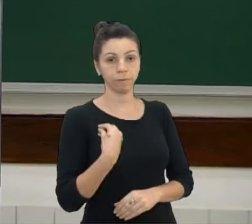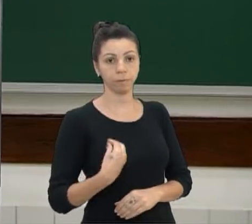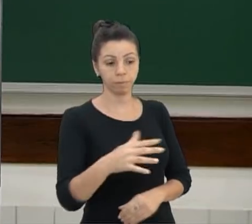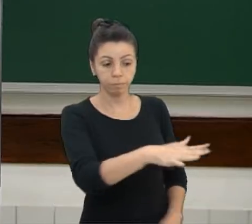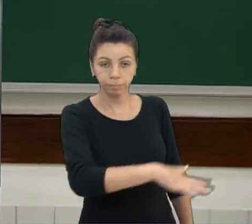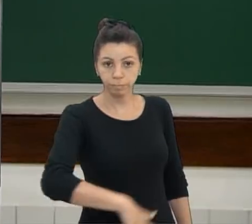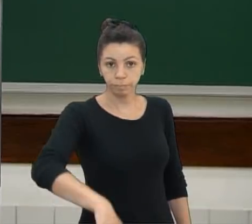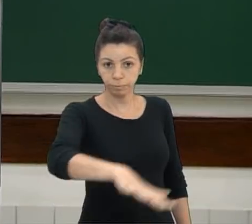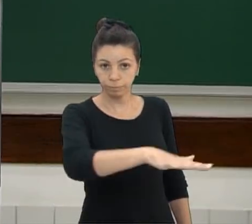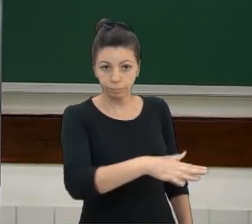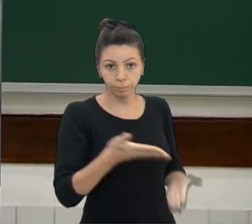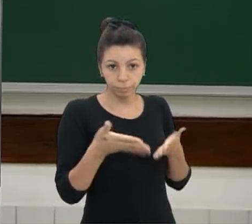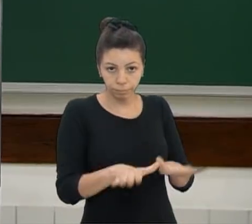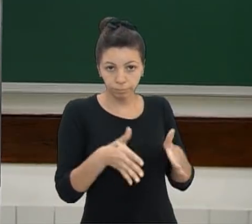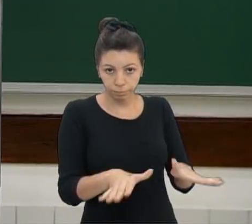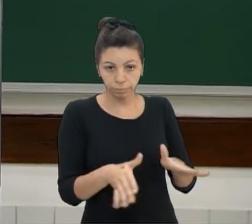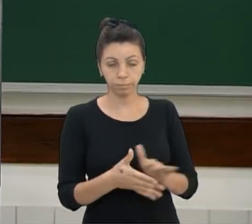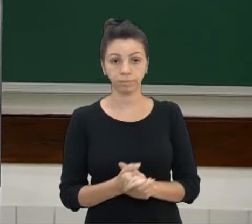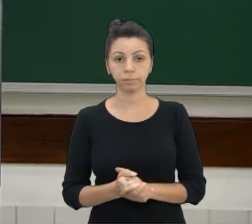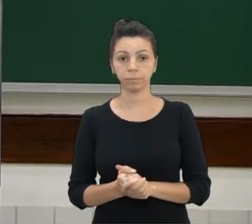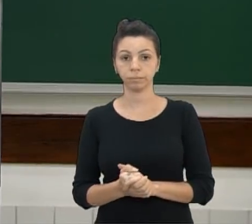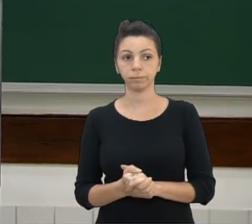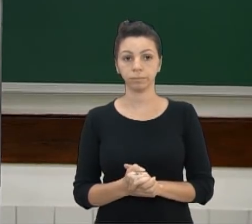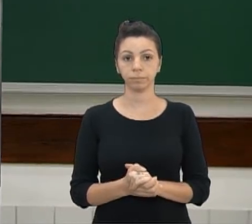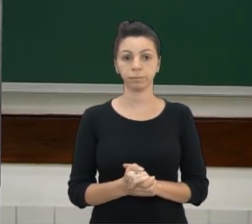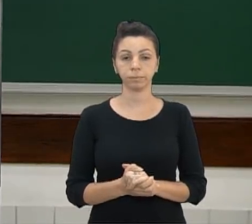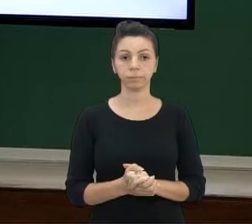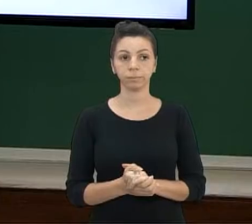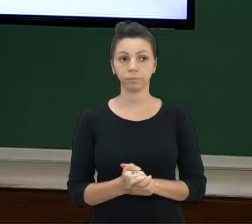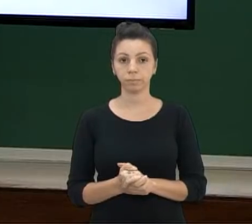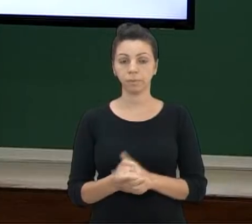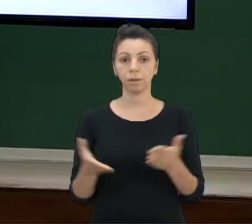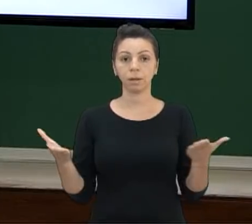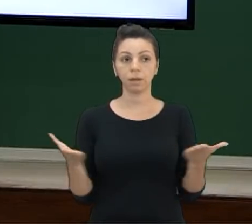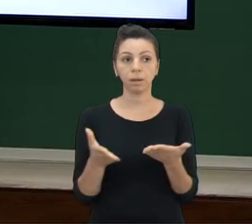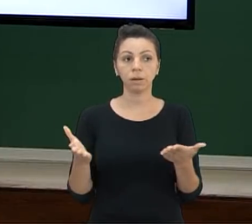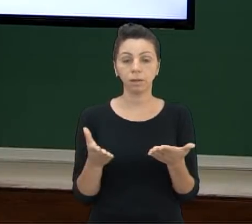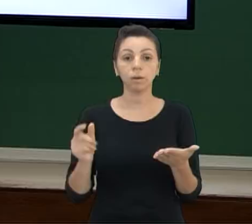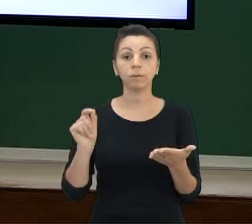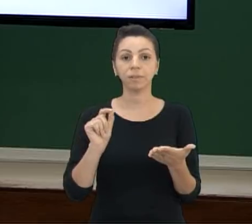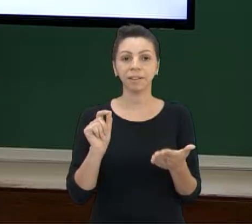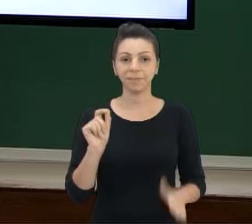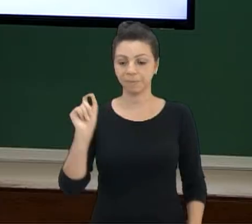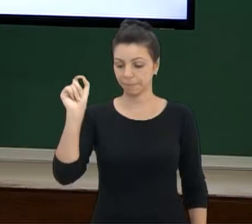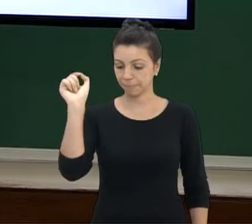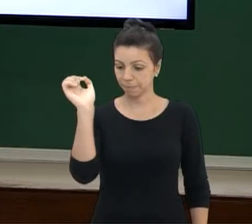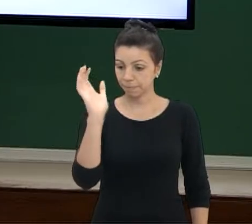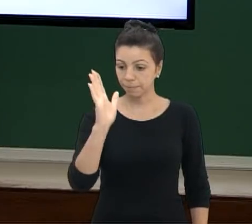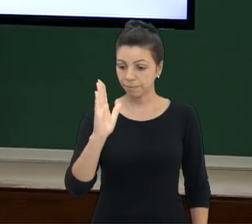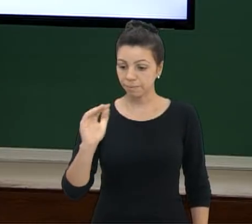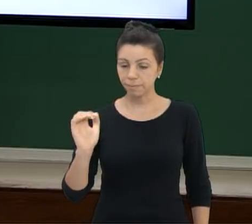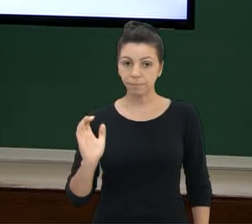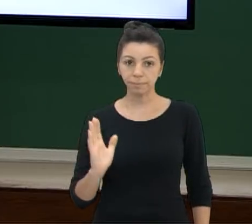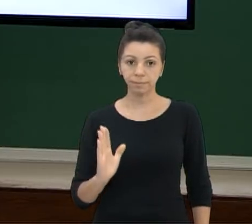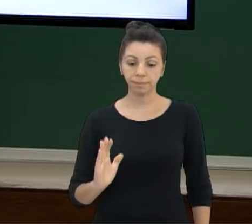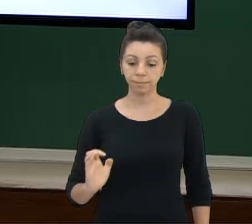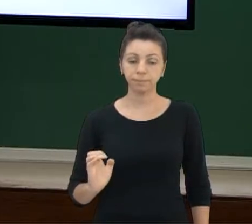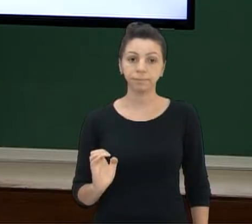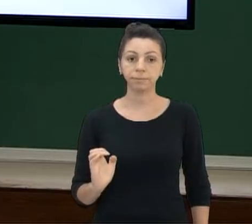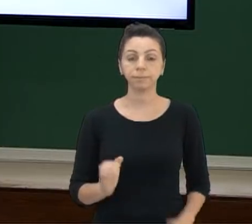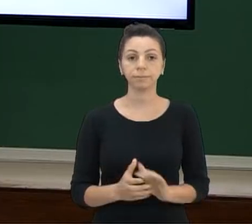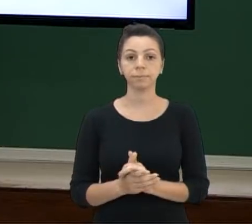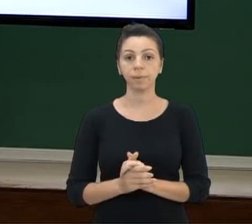na região das Guianas. E agora nós vamos falar do Brasil. Que o Brasil é o país que está